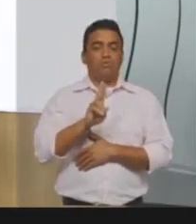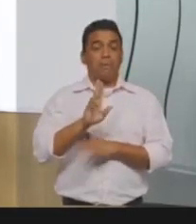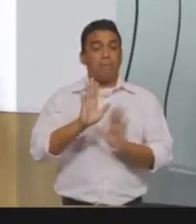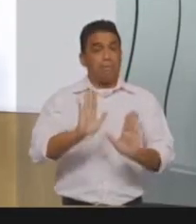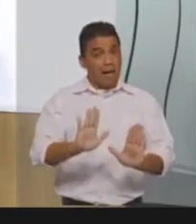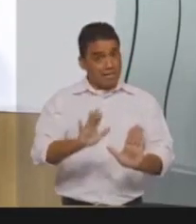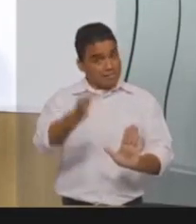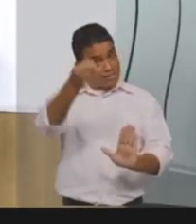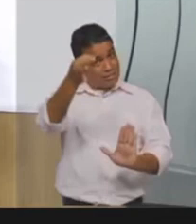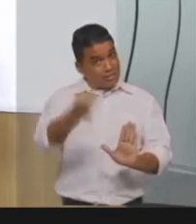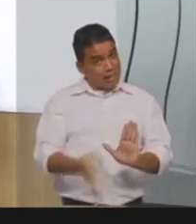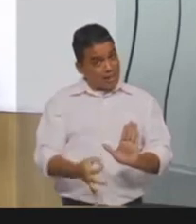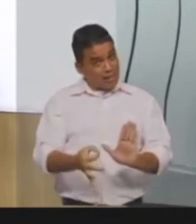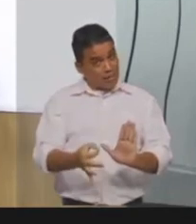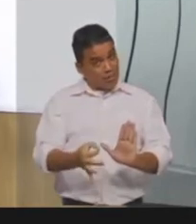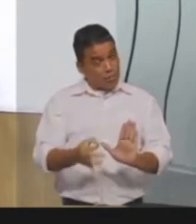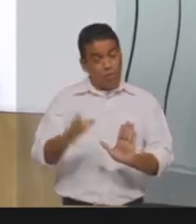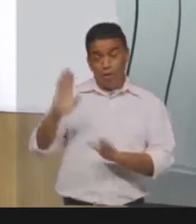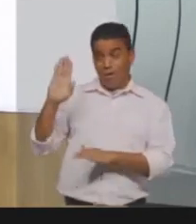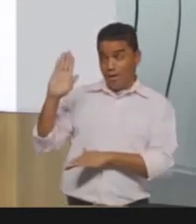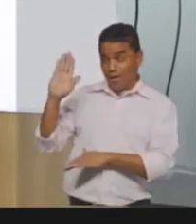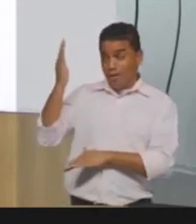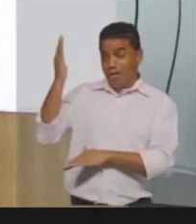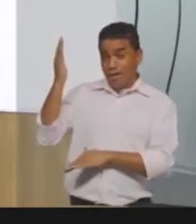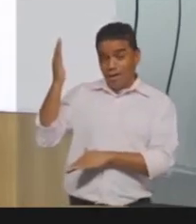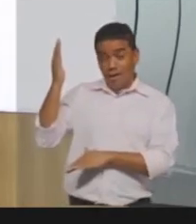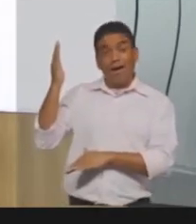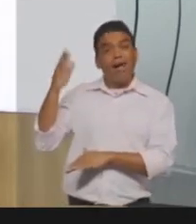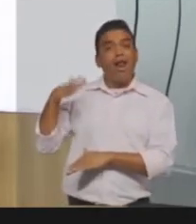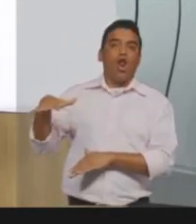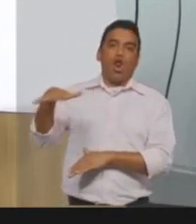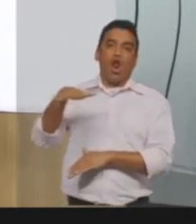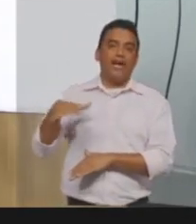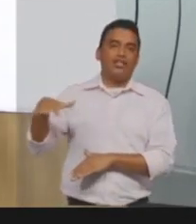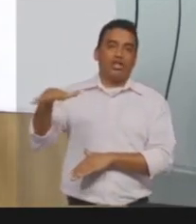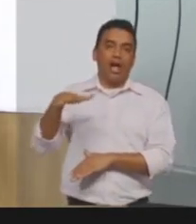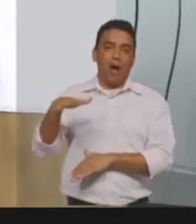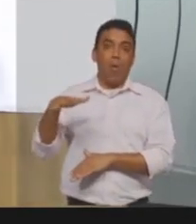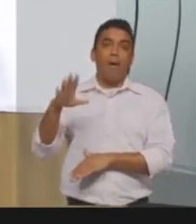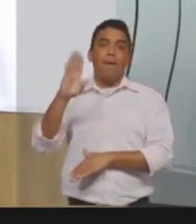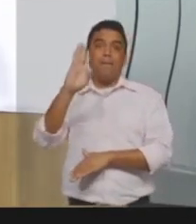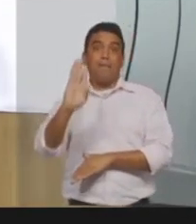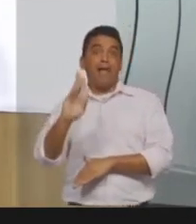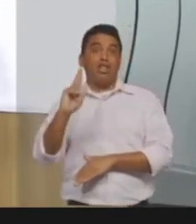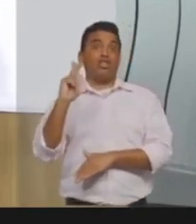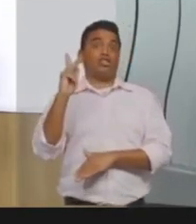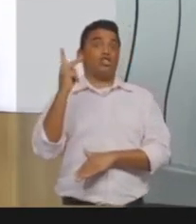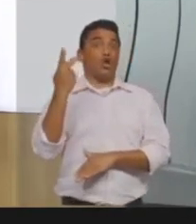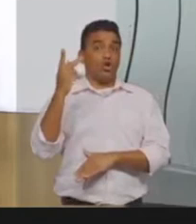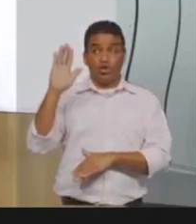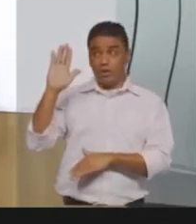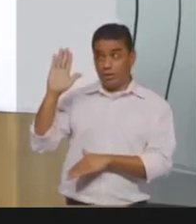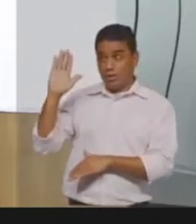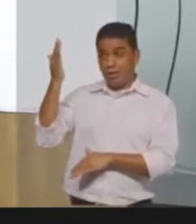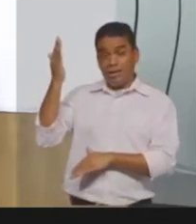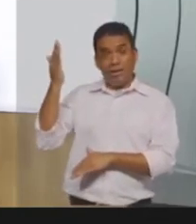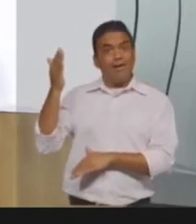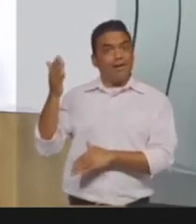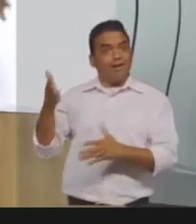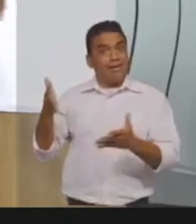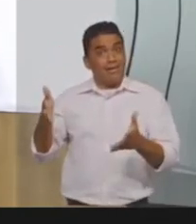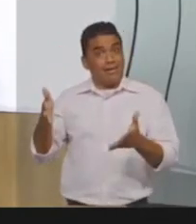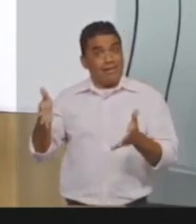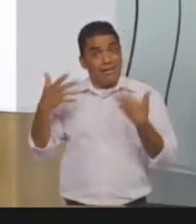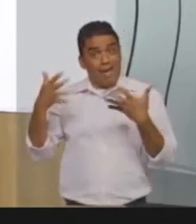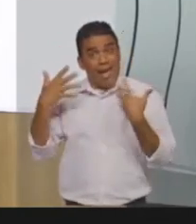de usar o termo clima é quando você está falando de uma região. Se você falar, ó, Belo Horizonte tem um clima quente e seco. Ok,